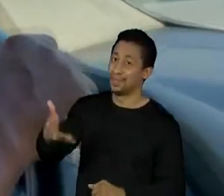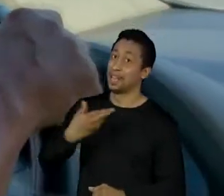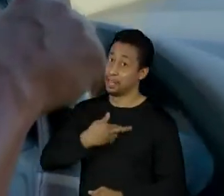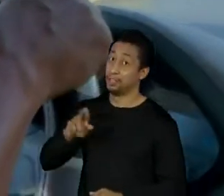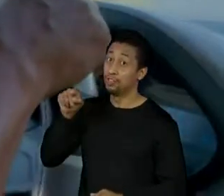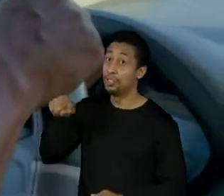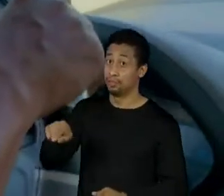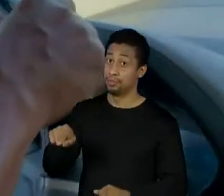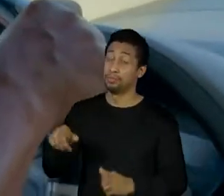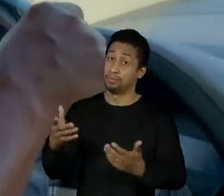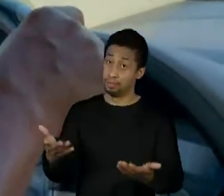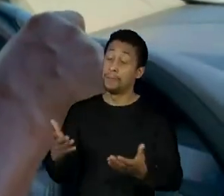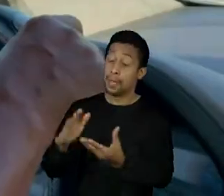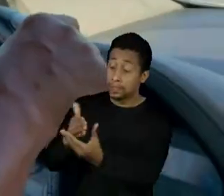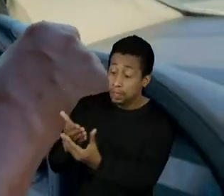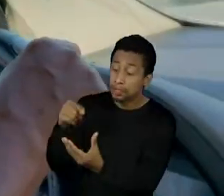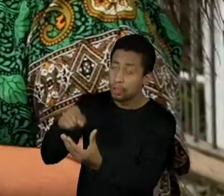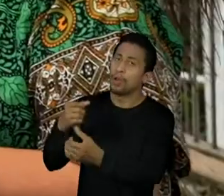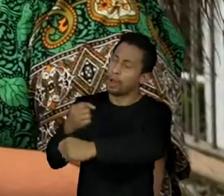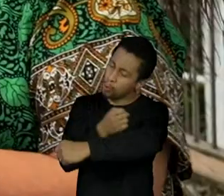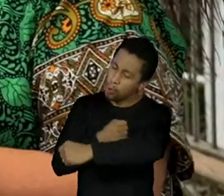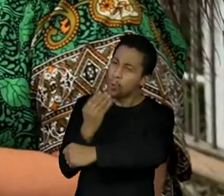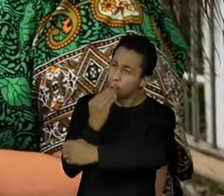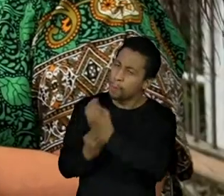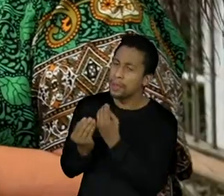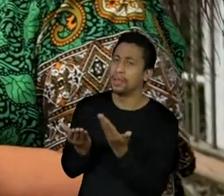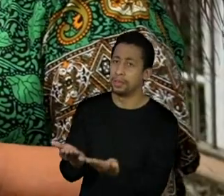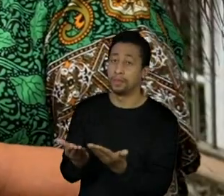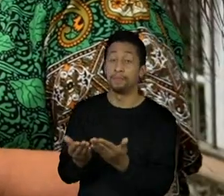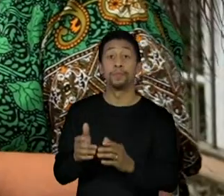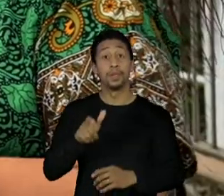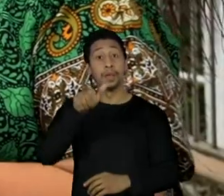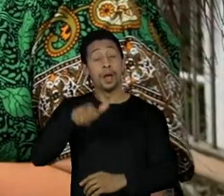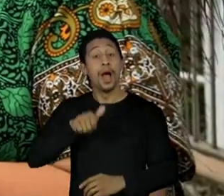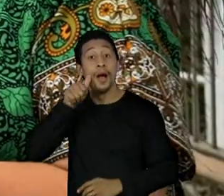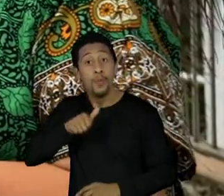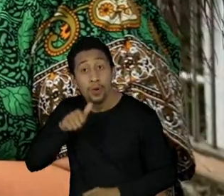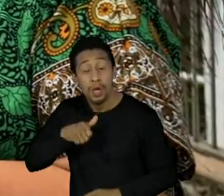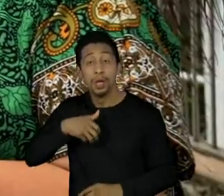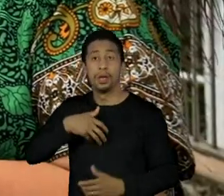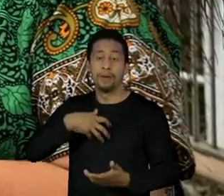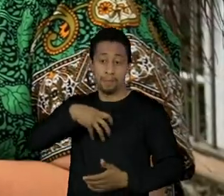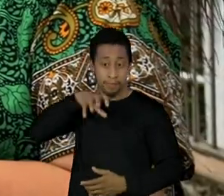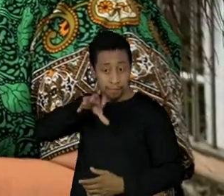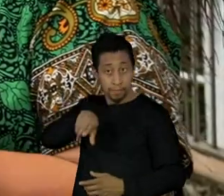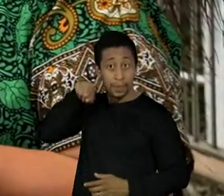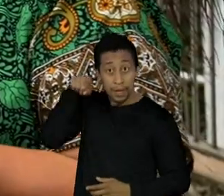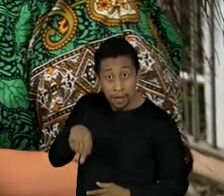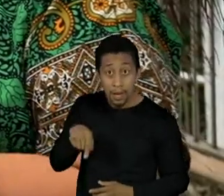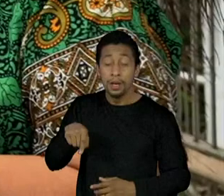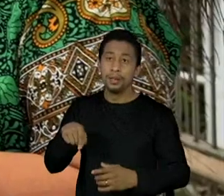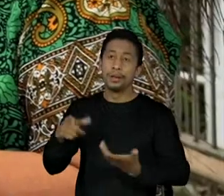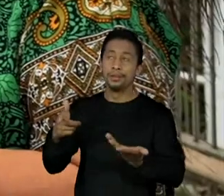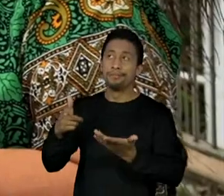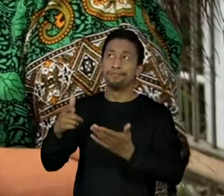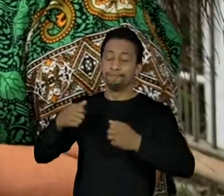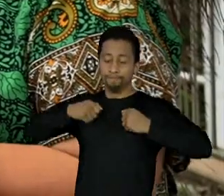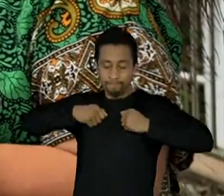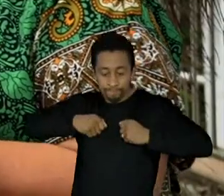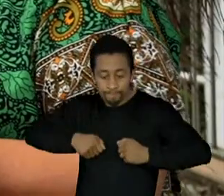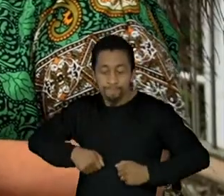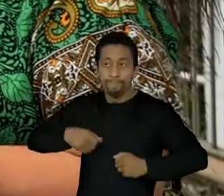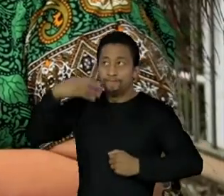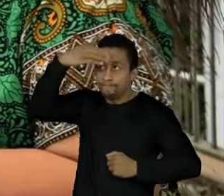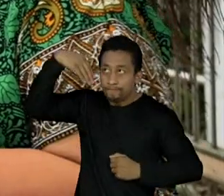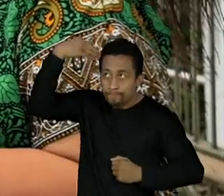acho que não. Acarajé é uma culinária. O ofício da baiana também é cultura. É uma cultura que já existe há